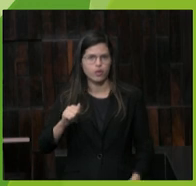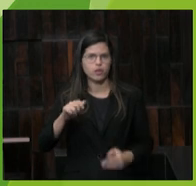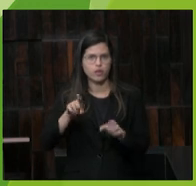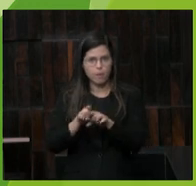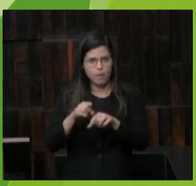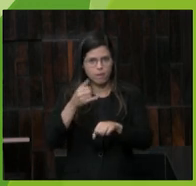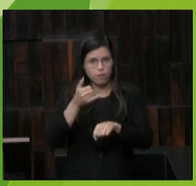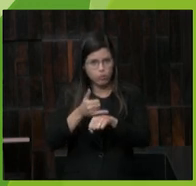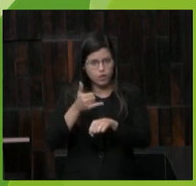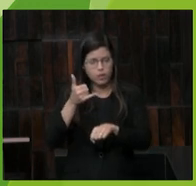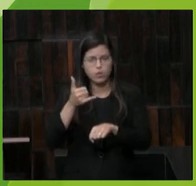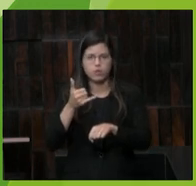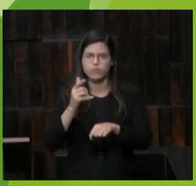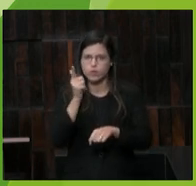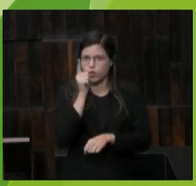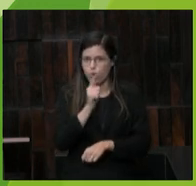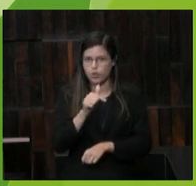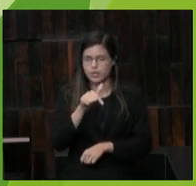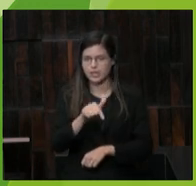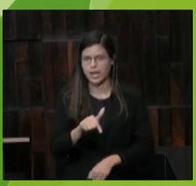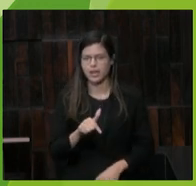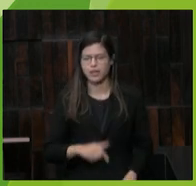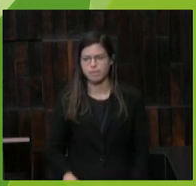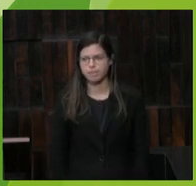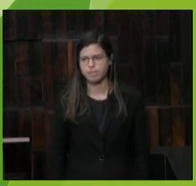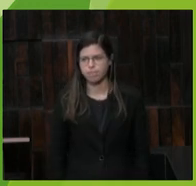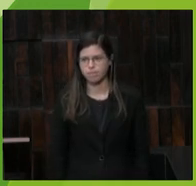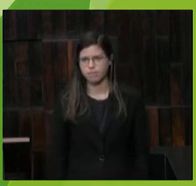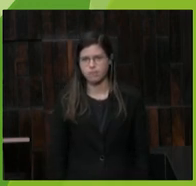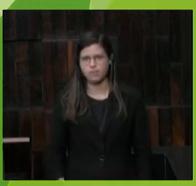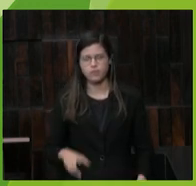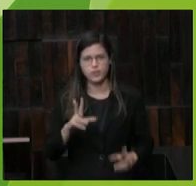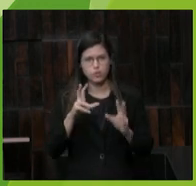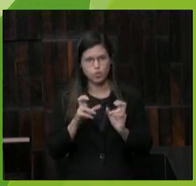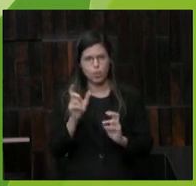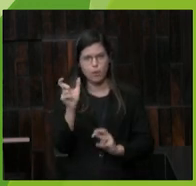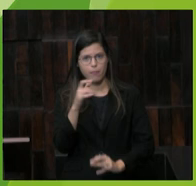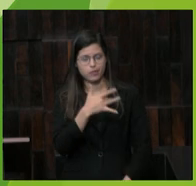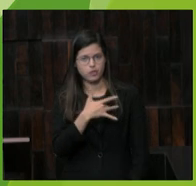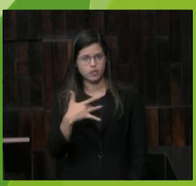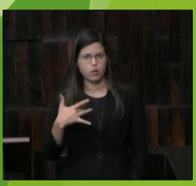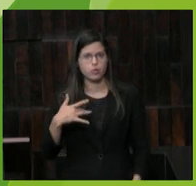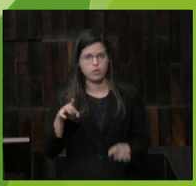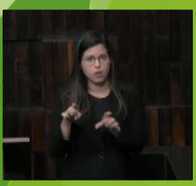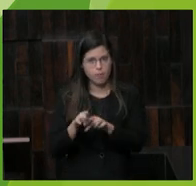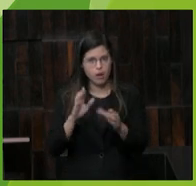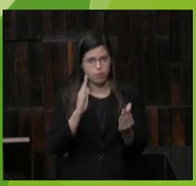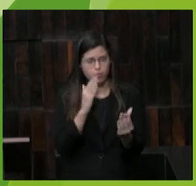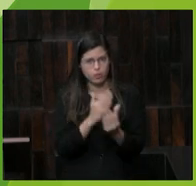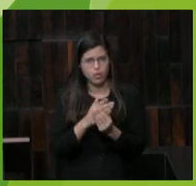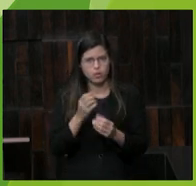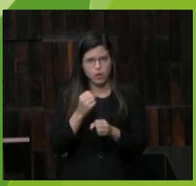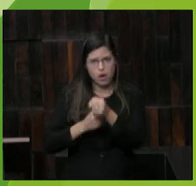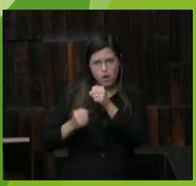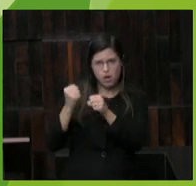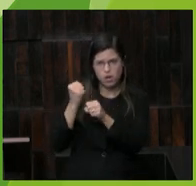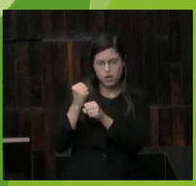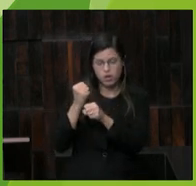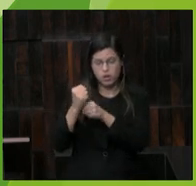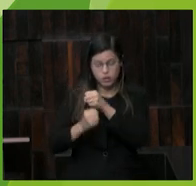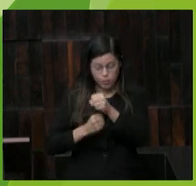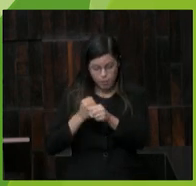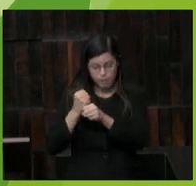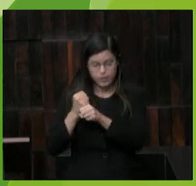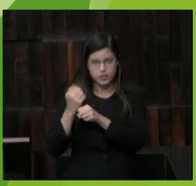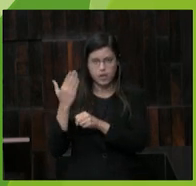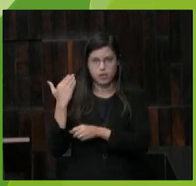essa abrangência. Também a questão do plano de saúde, a gente ajuizou uma ação ano passado, quando estava tendo o descredenciamento